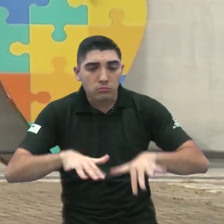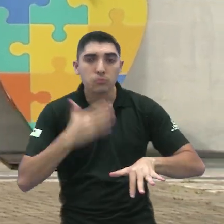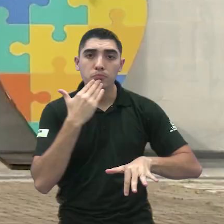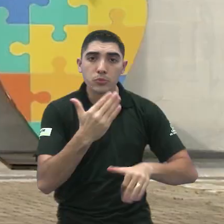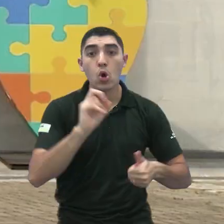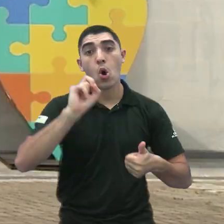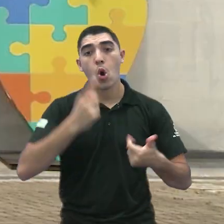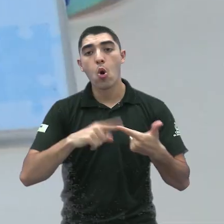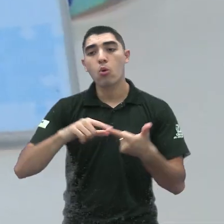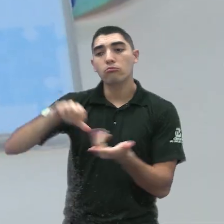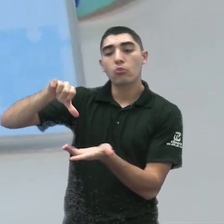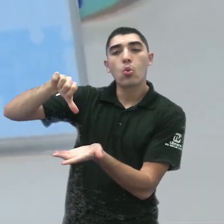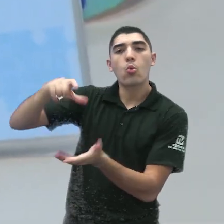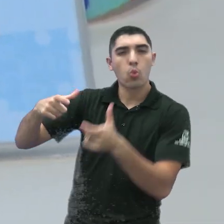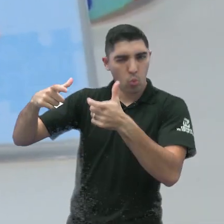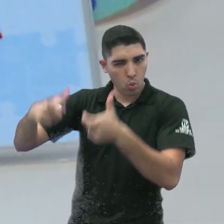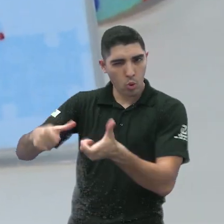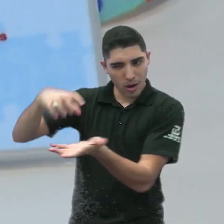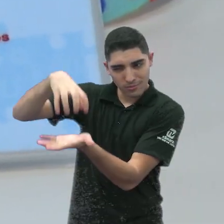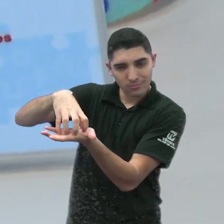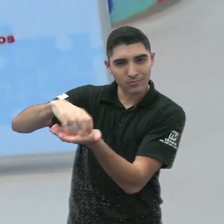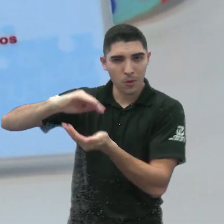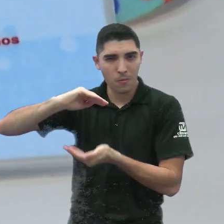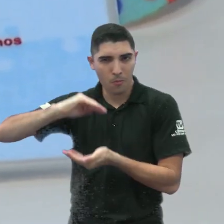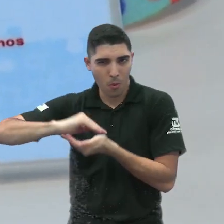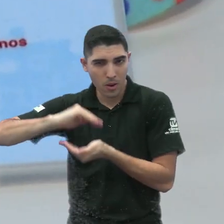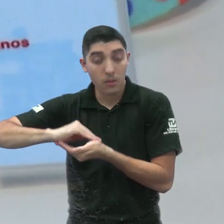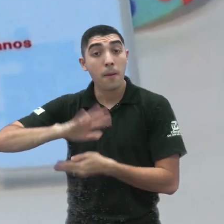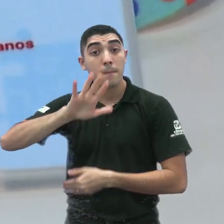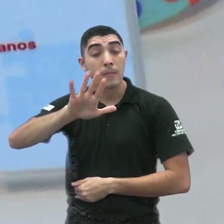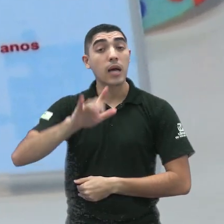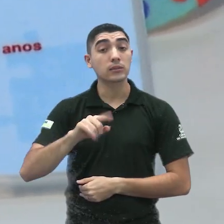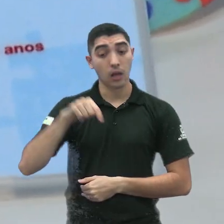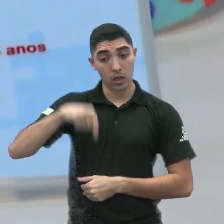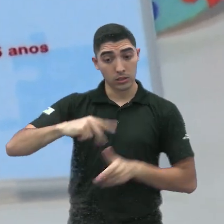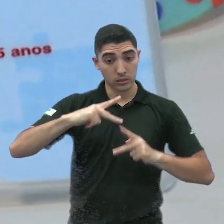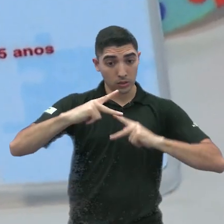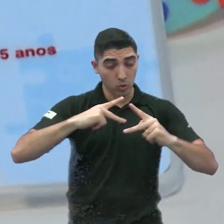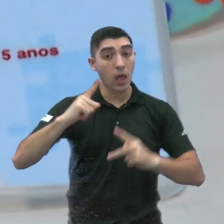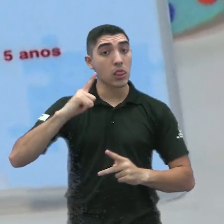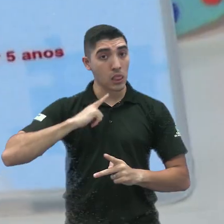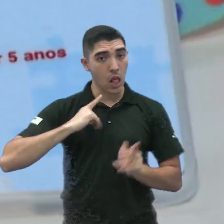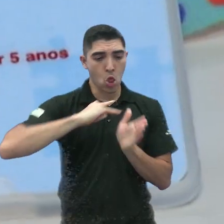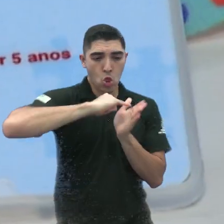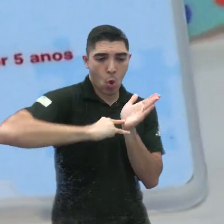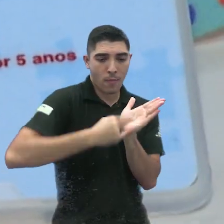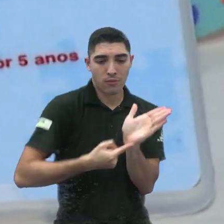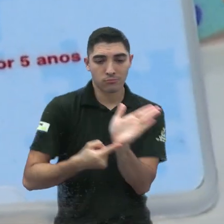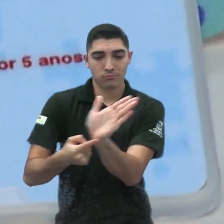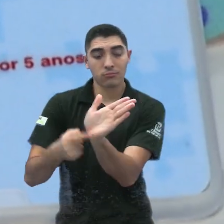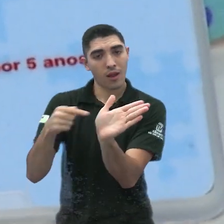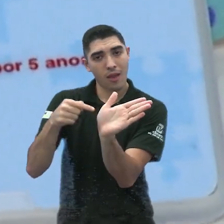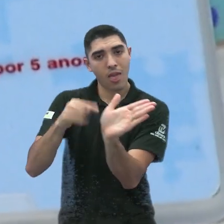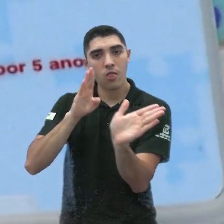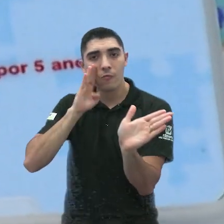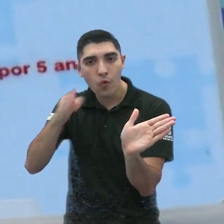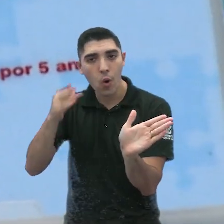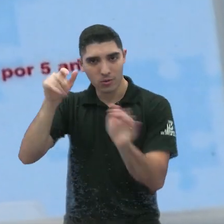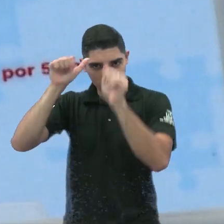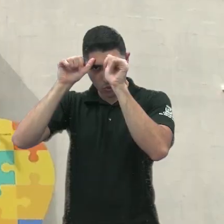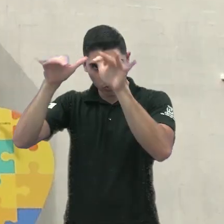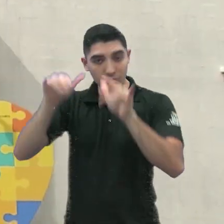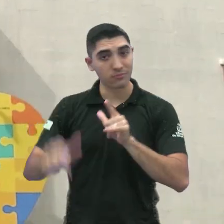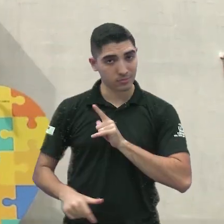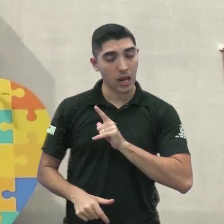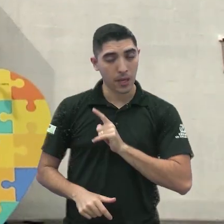postos do Poupa Tempo. Mas São José dos Campos também tem seu documento de identificação da pessoa com o transtorno do espectro